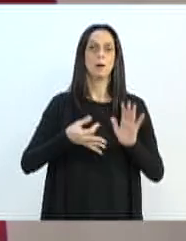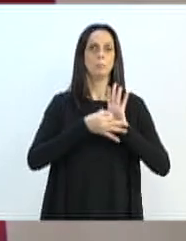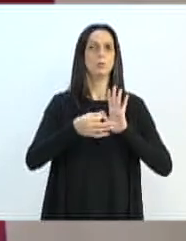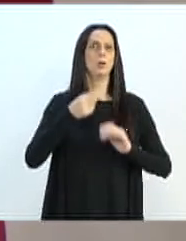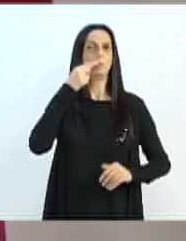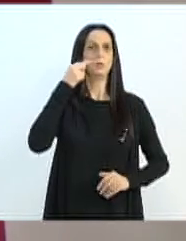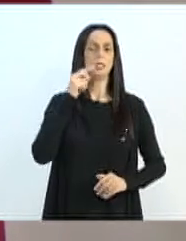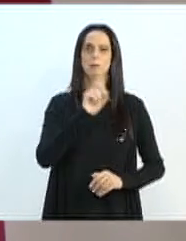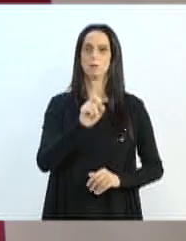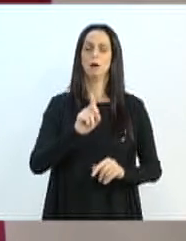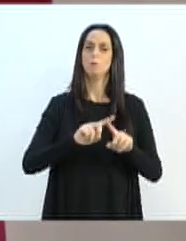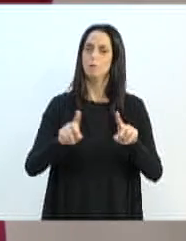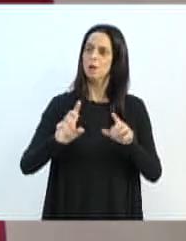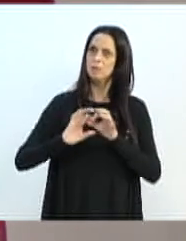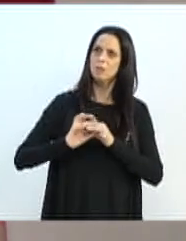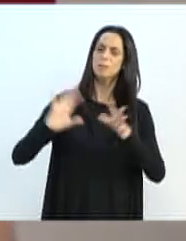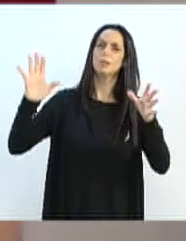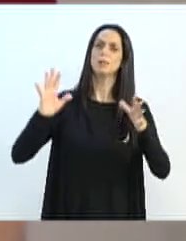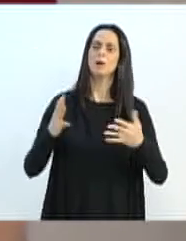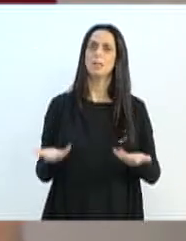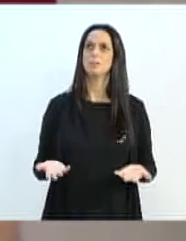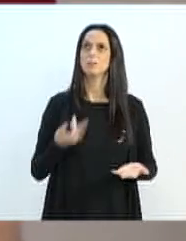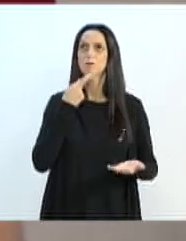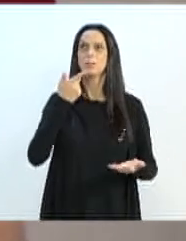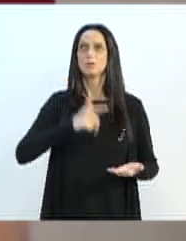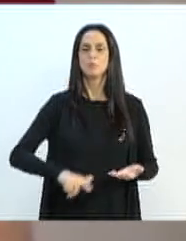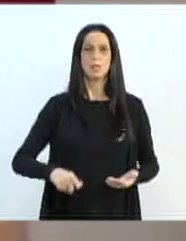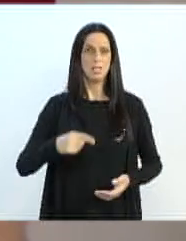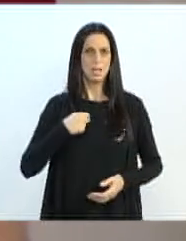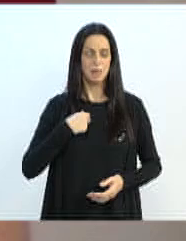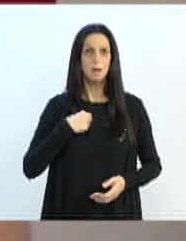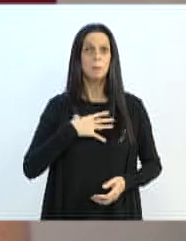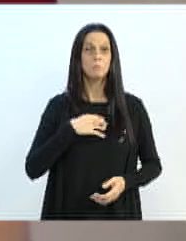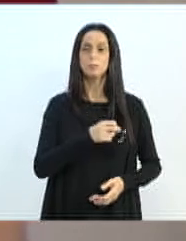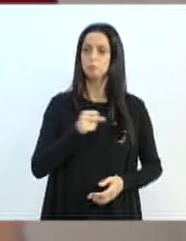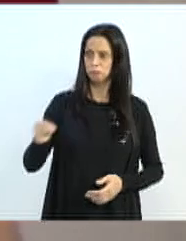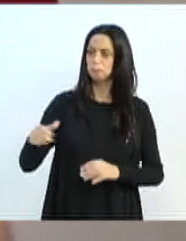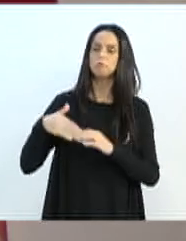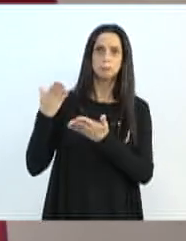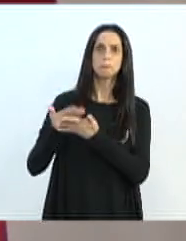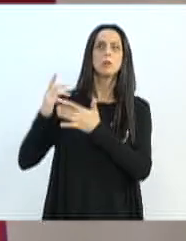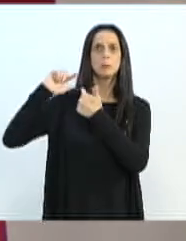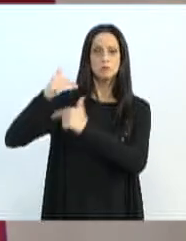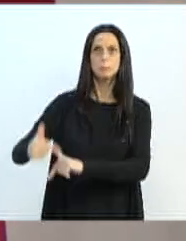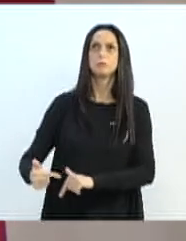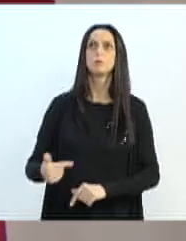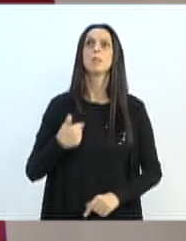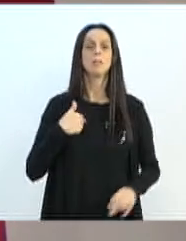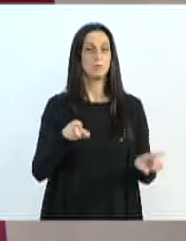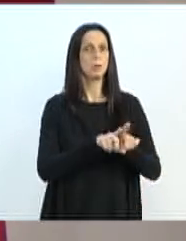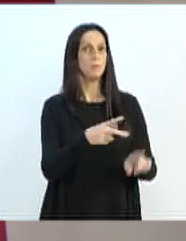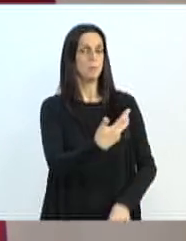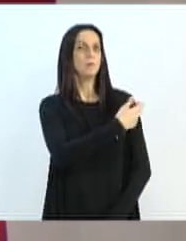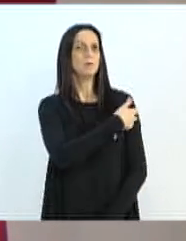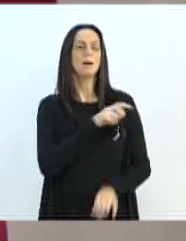posicionamento da liberdade. Porque, repito, eu colocaria meus filhos em uma escola tradicional e eu me vacinei,